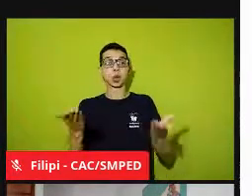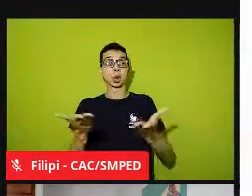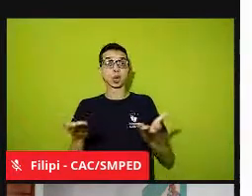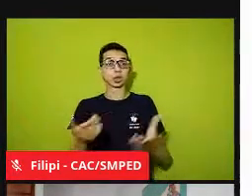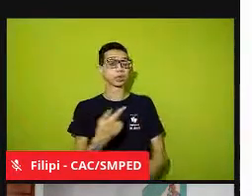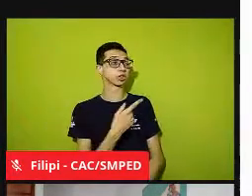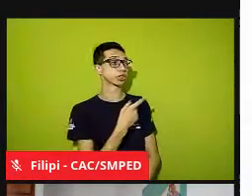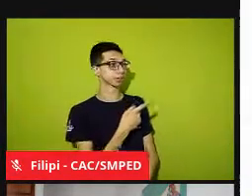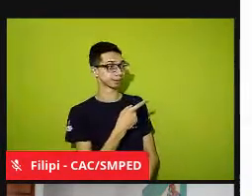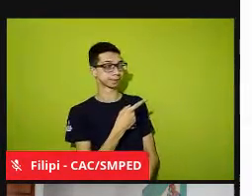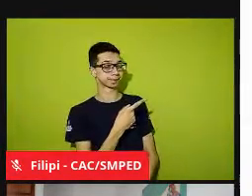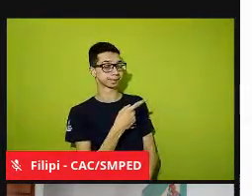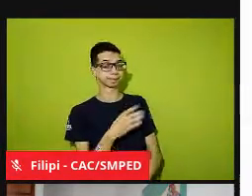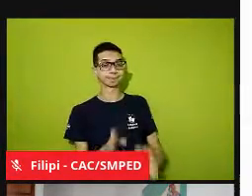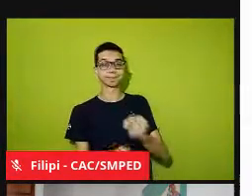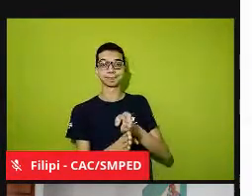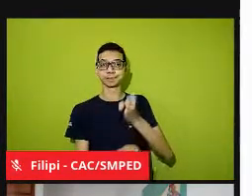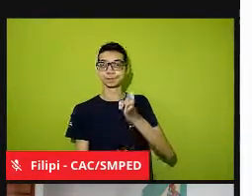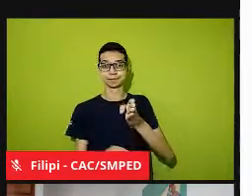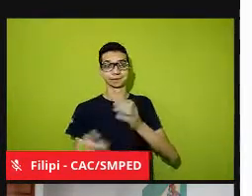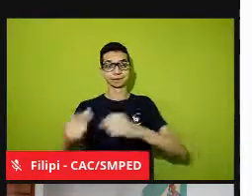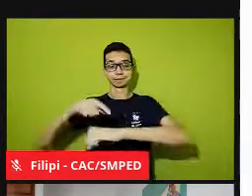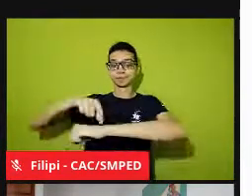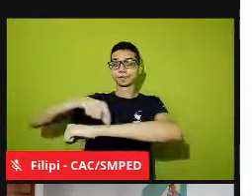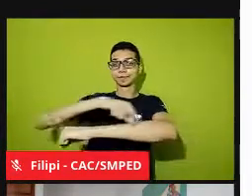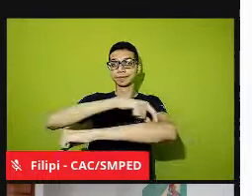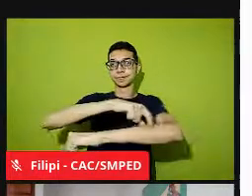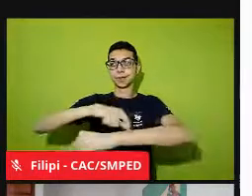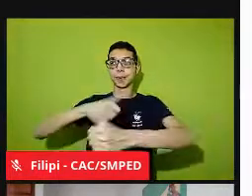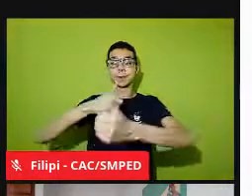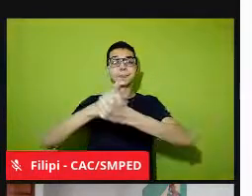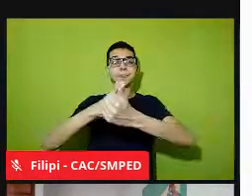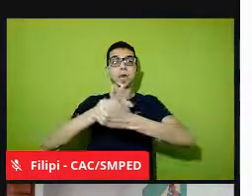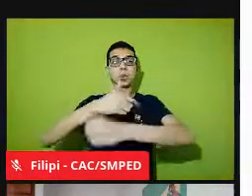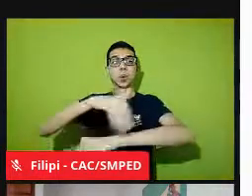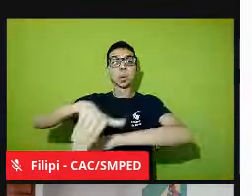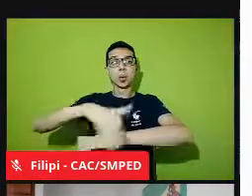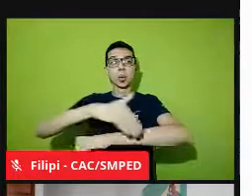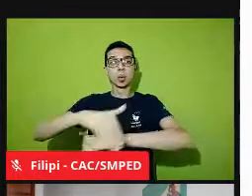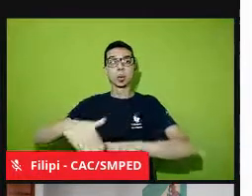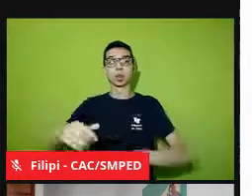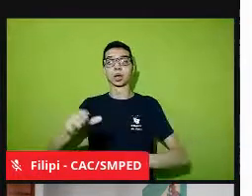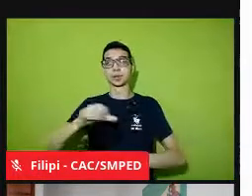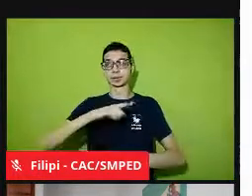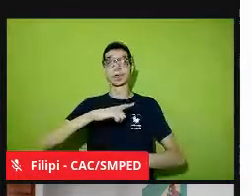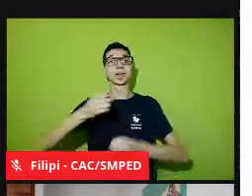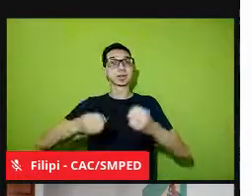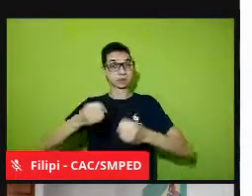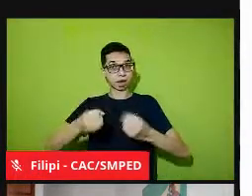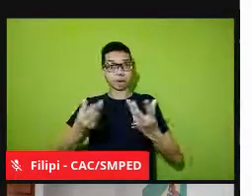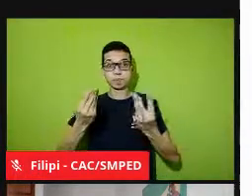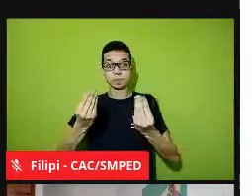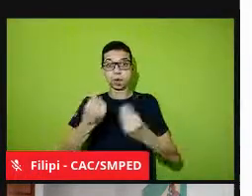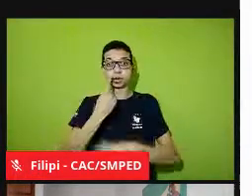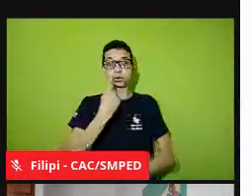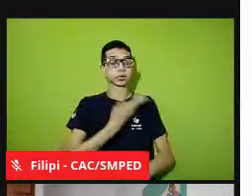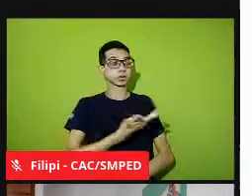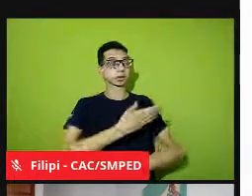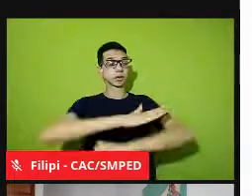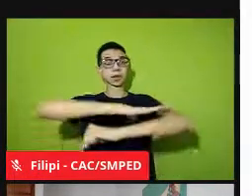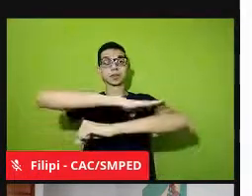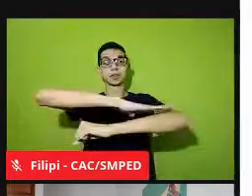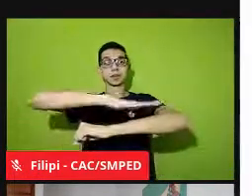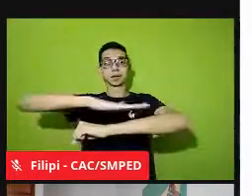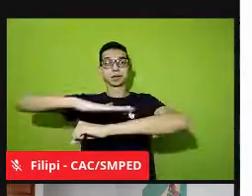gente... Que, enfim, a calçada está muito próximo da rua, inclusive com vários carros estacionados na calçada, né? Então, a